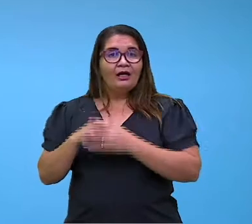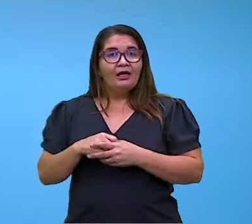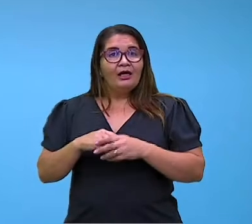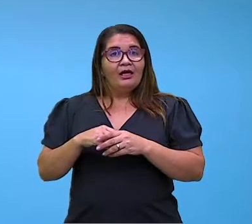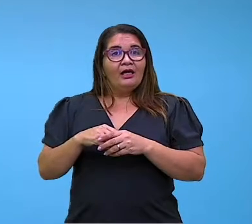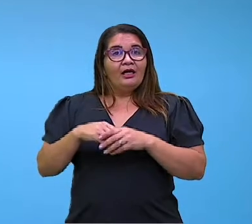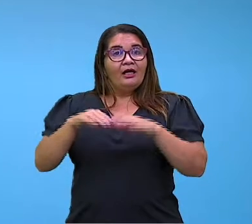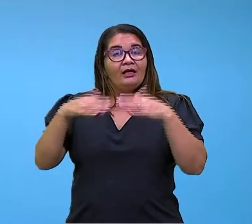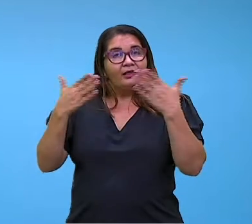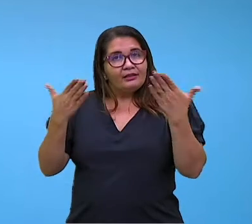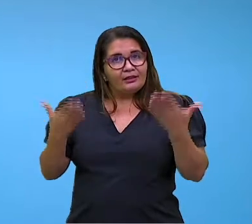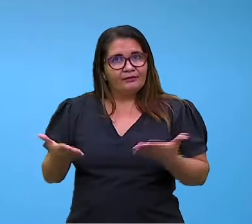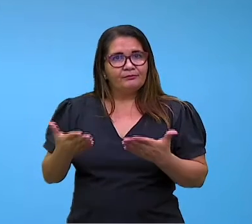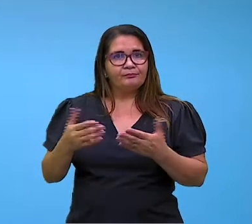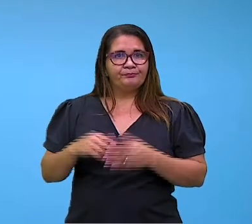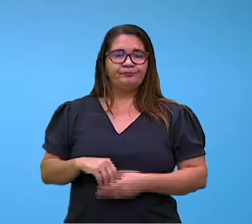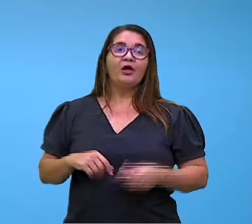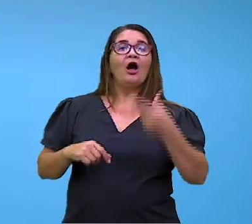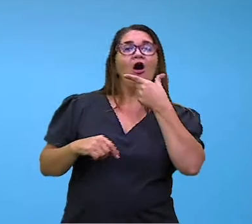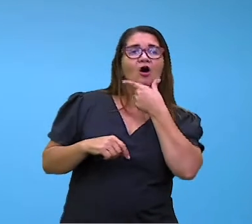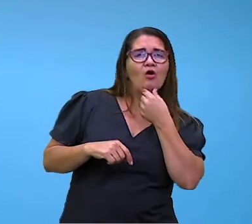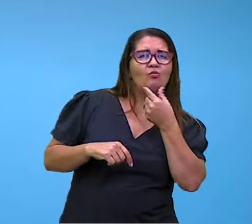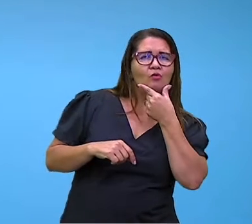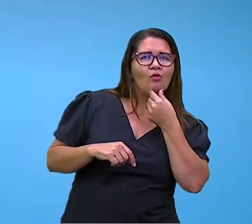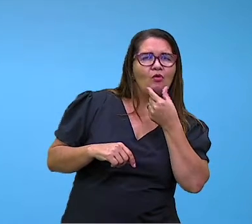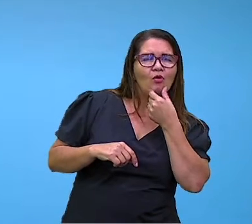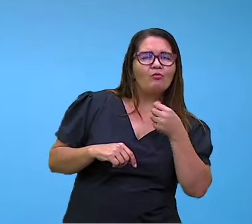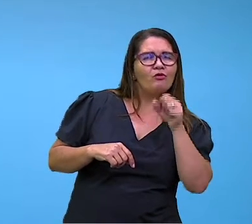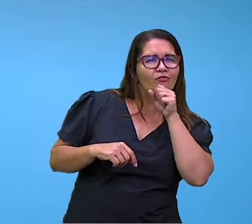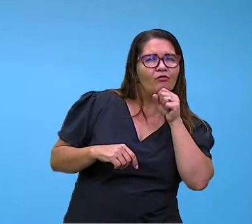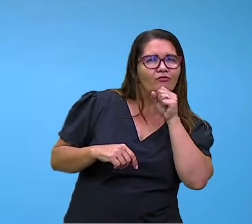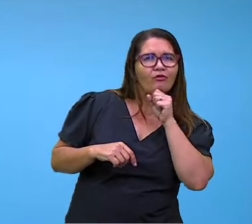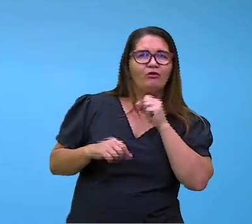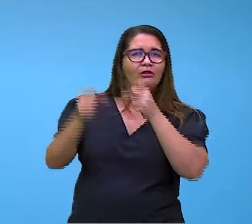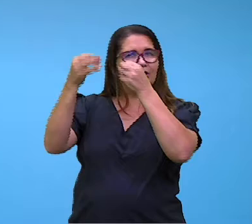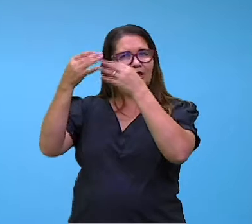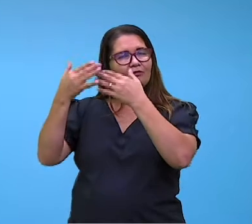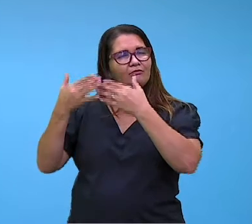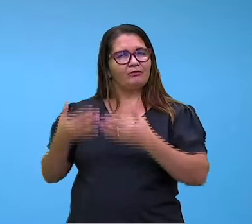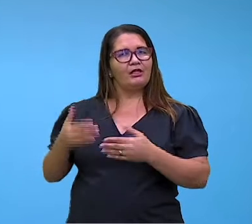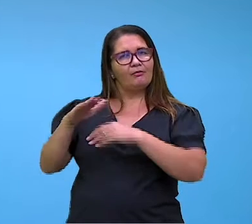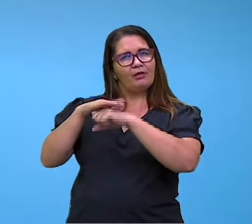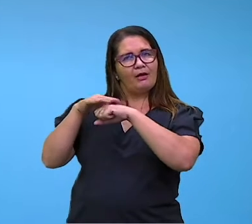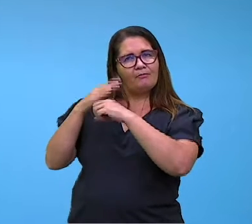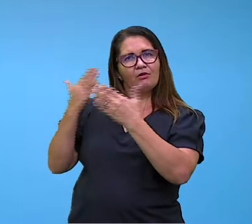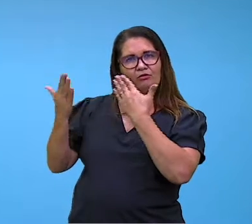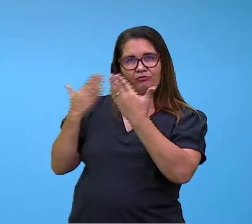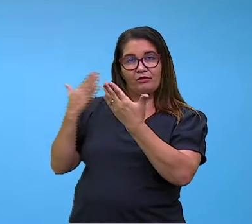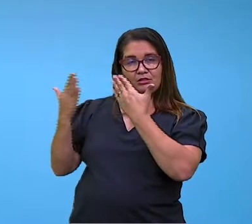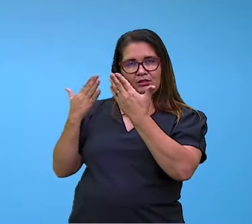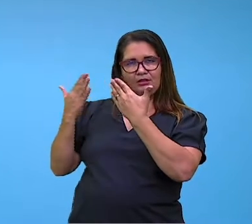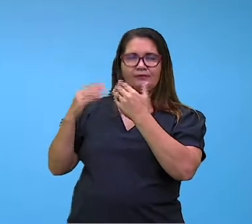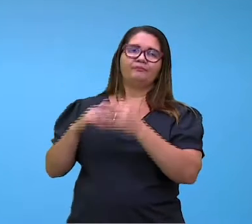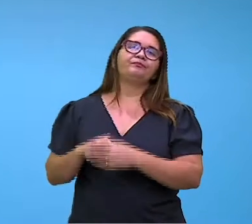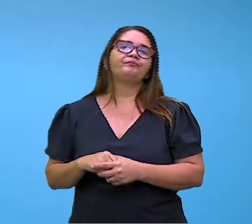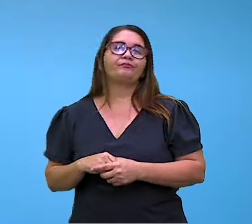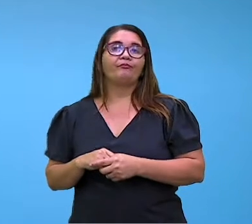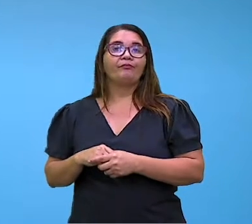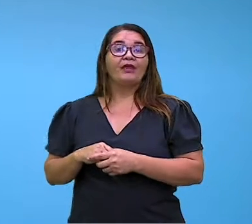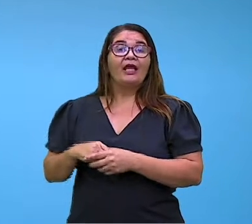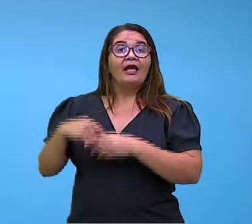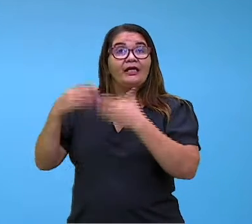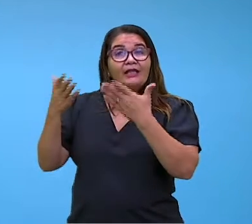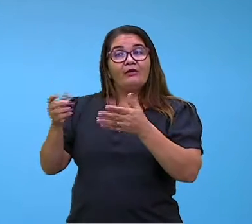Paul, would you say we're happy? O Paul, no caso aí, né, a